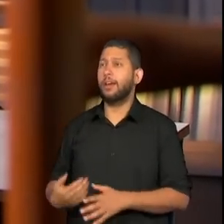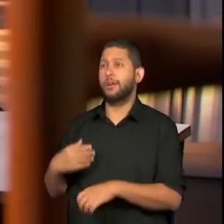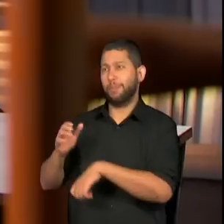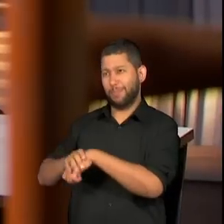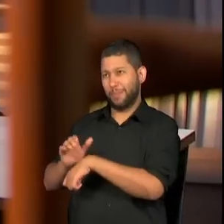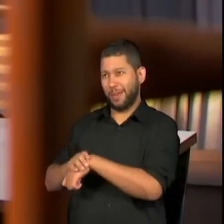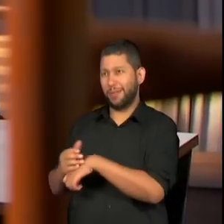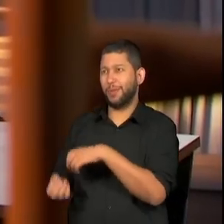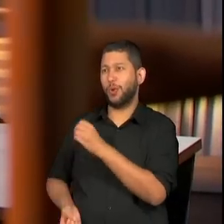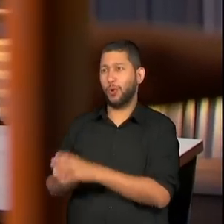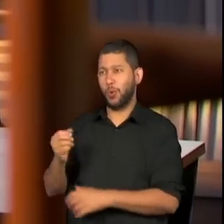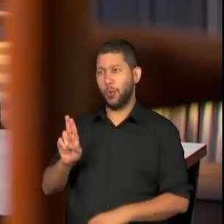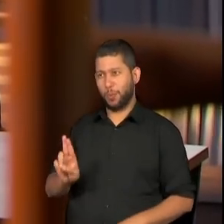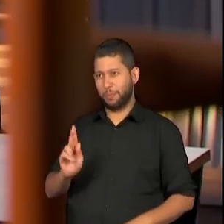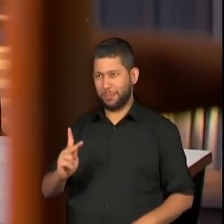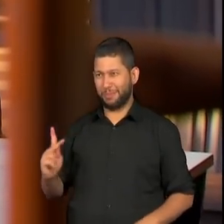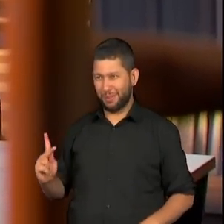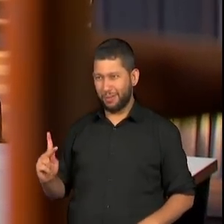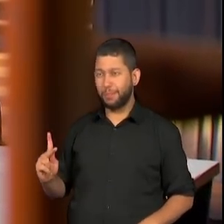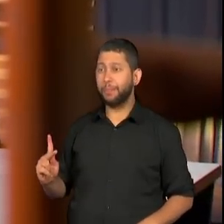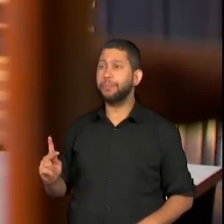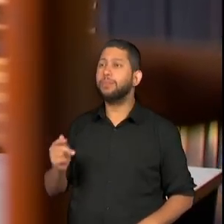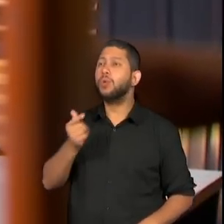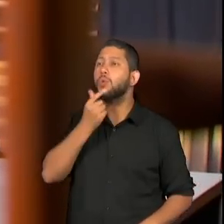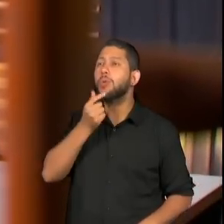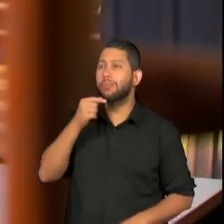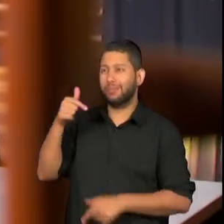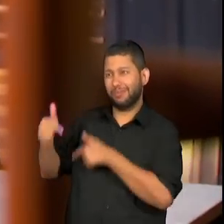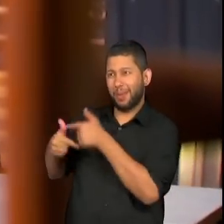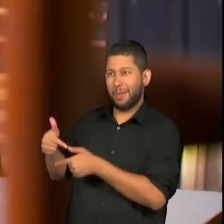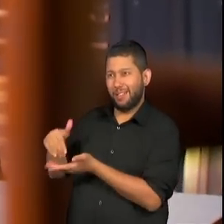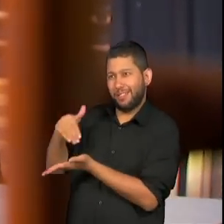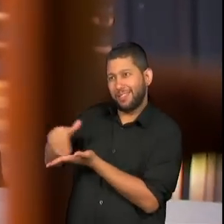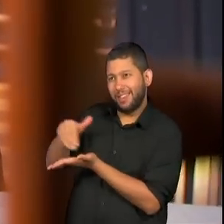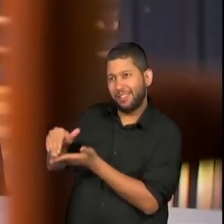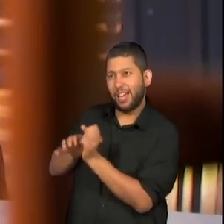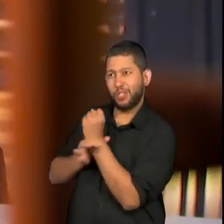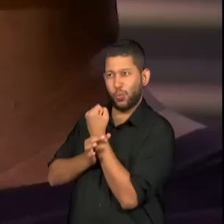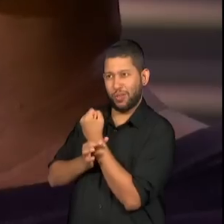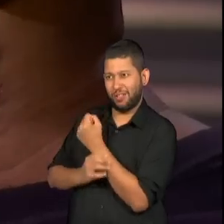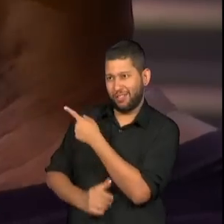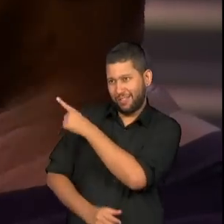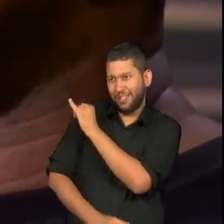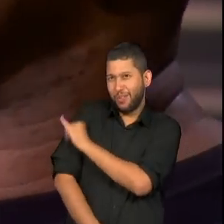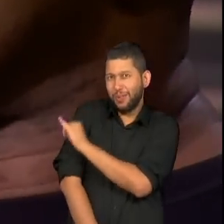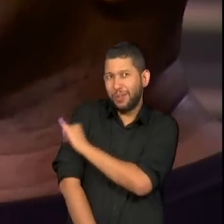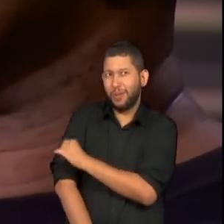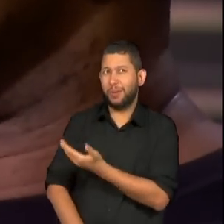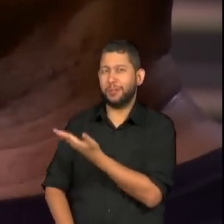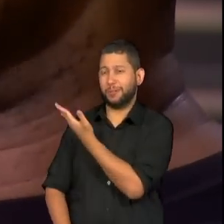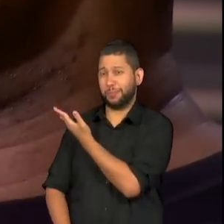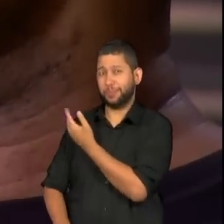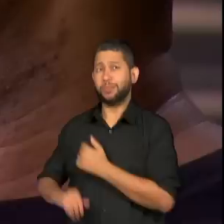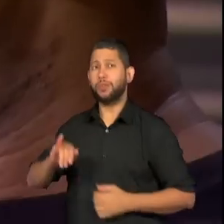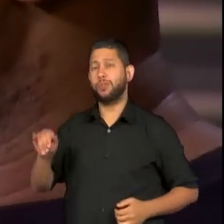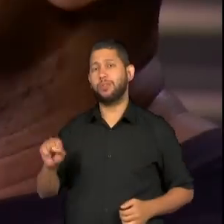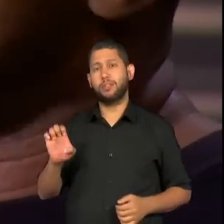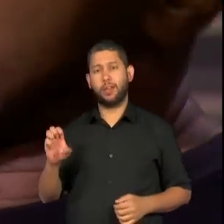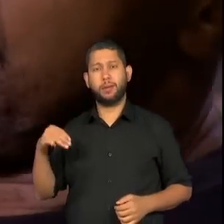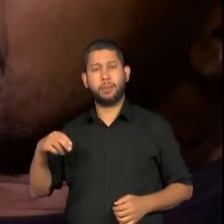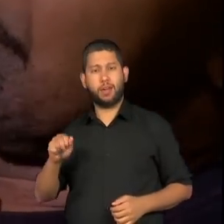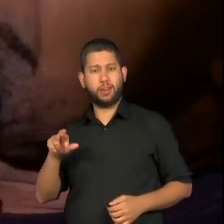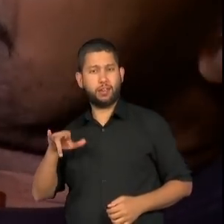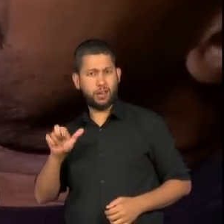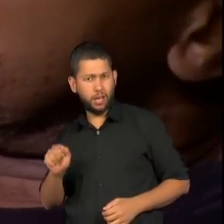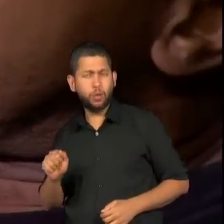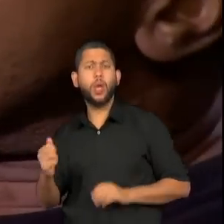do próprio projeto da UPP, o cara que era secretário de segurança no Rio de Janeiro, nas entrevistas que ele fazia, até comigo, eu